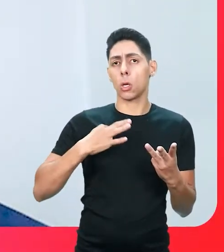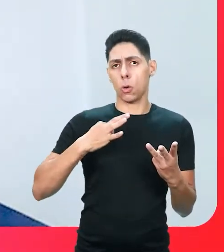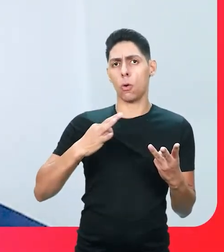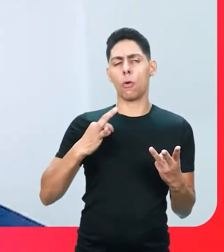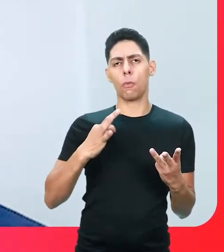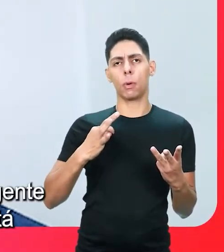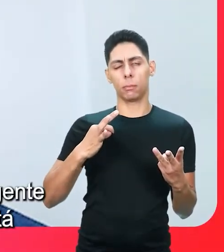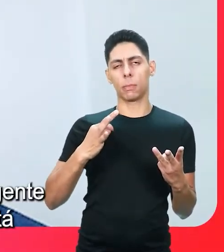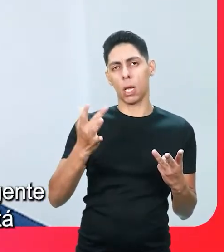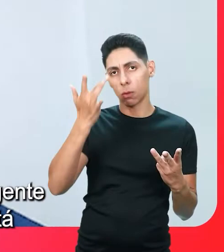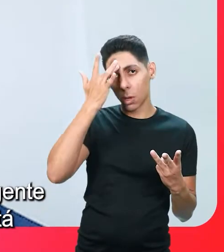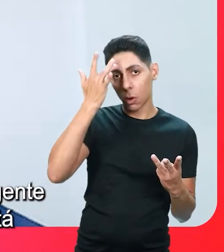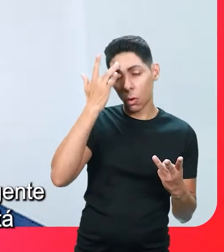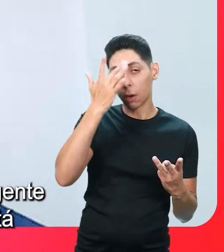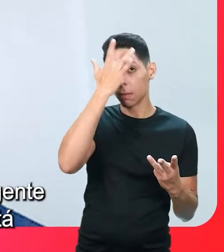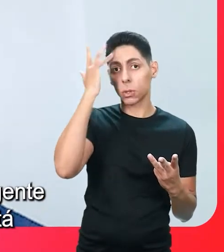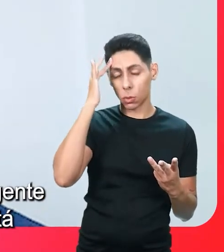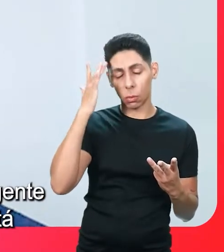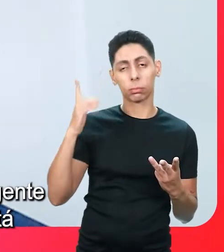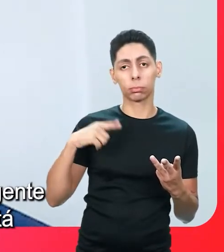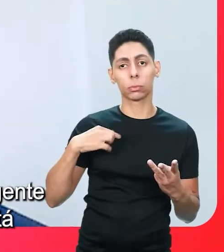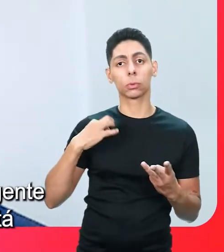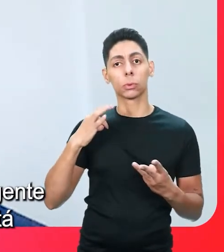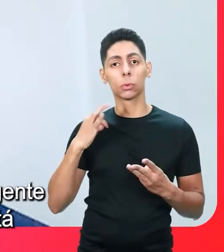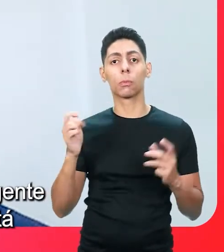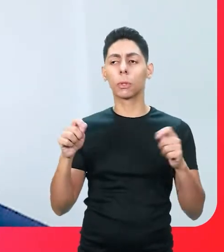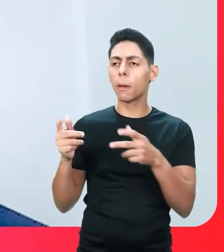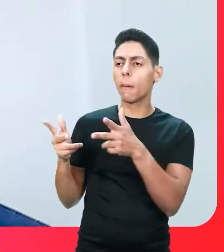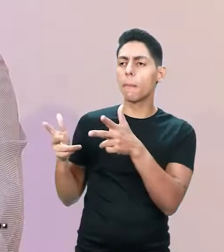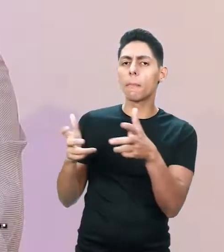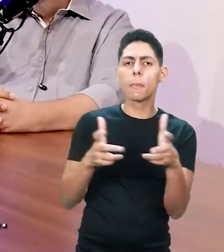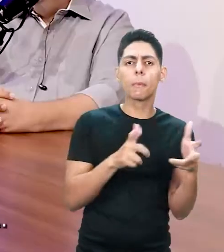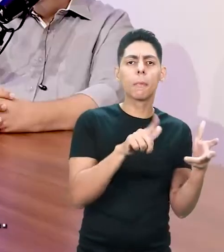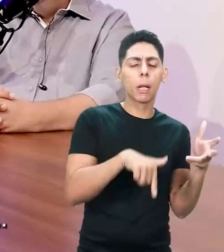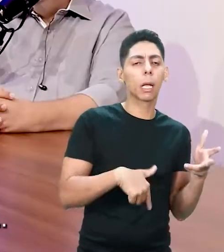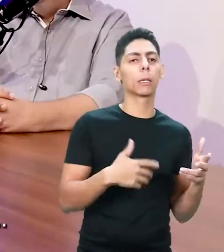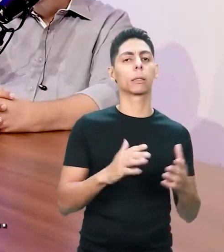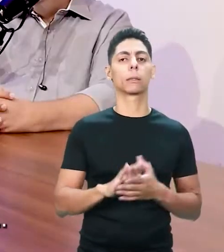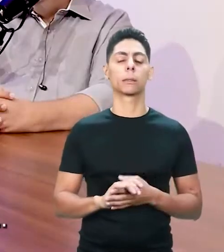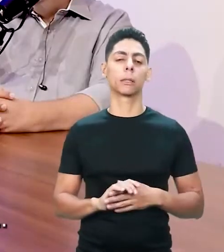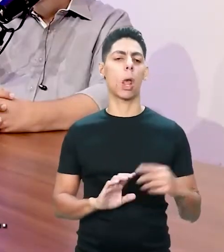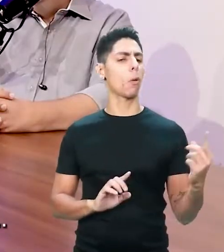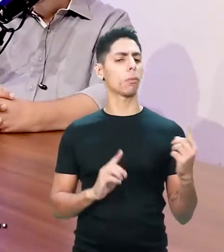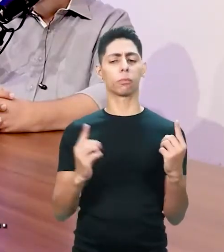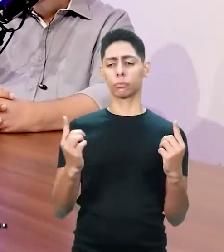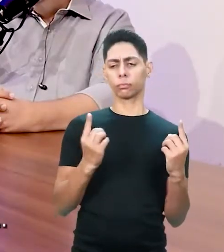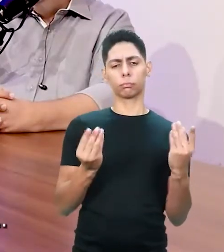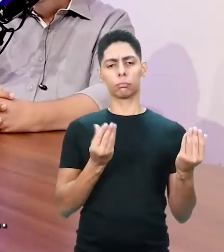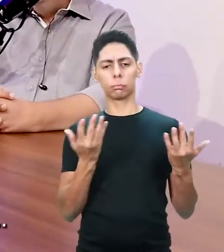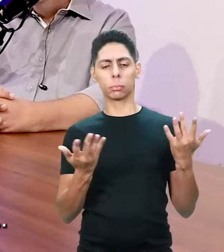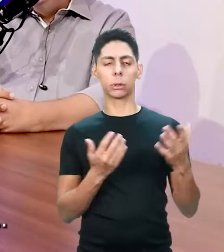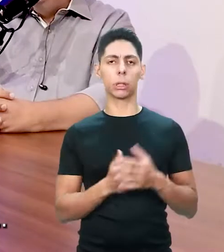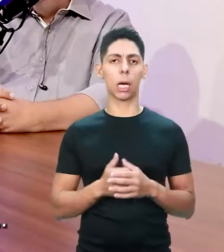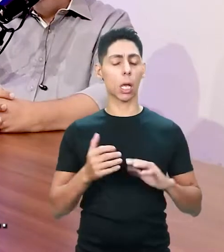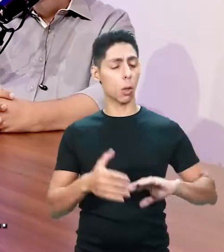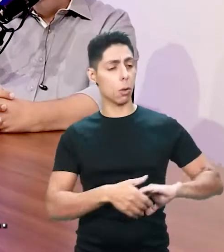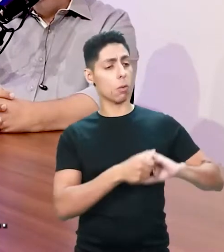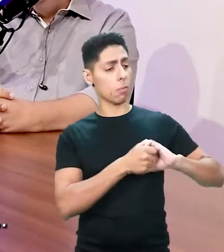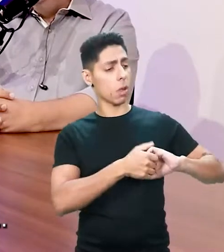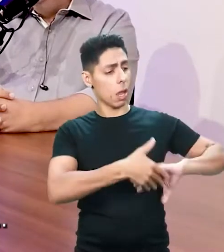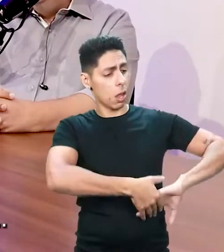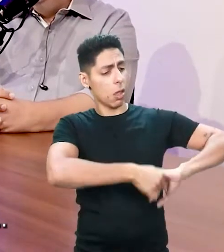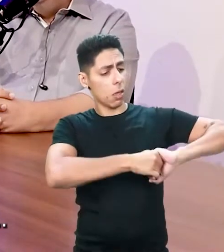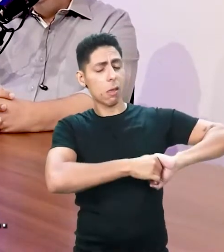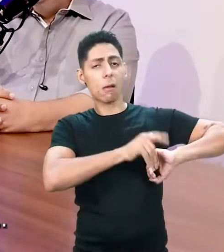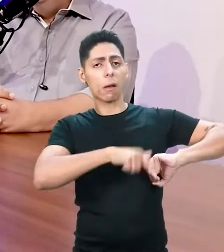está usando, quando eu estou num ambiente com muita gente, para identificar quem é que está se dirigindo a mim. E eu dei o braço à mulher pensando que era